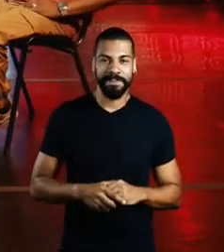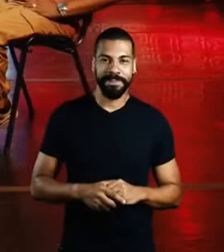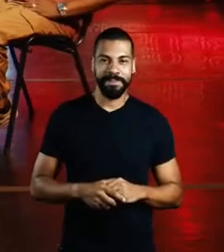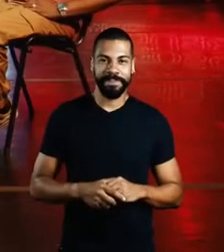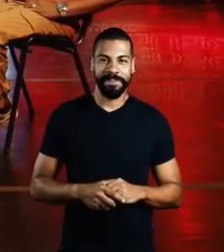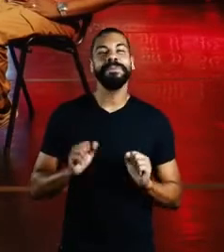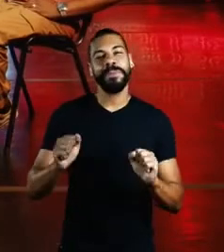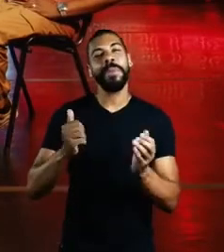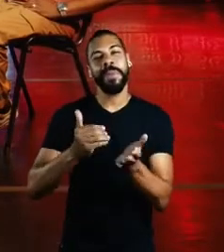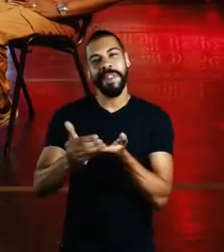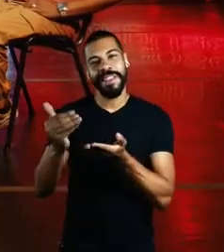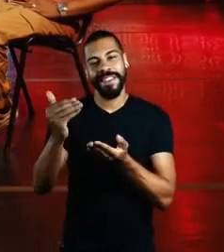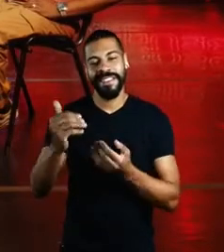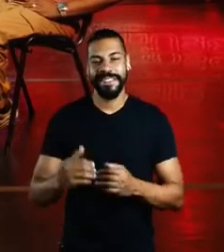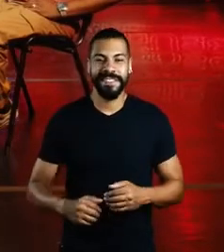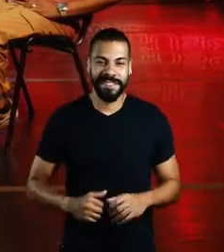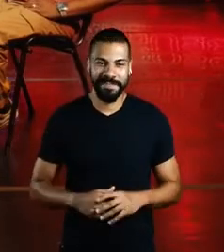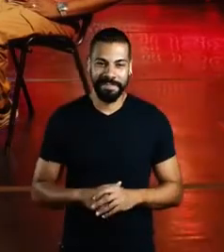vai, vamos aí.